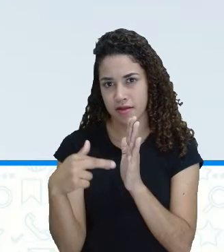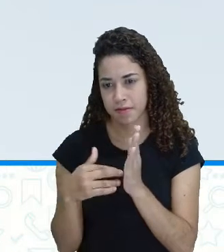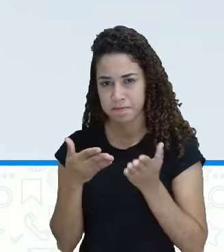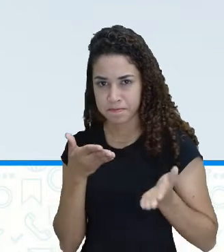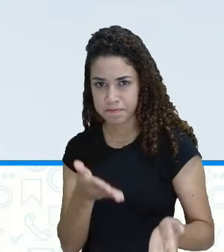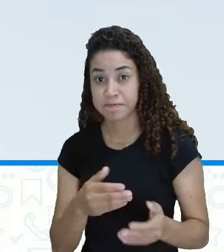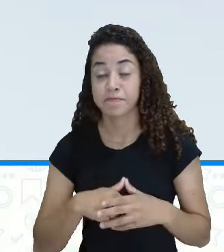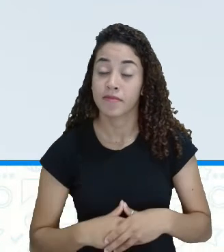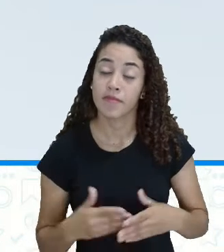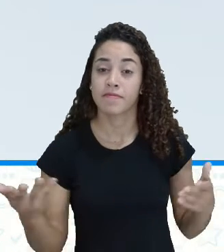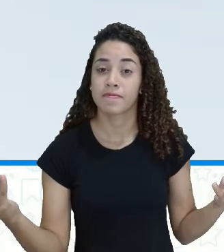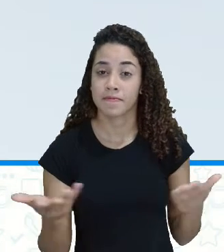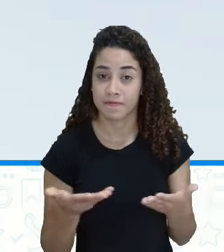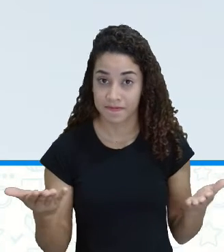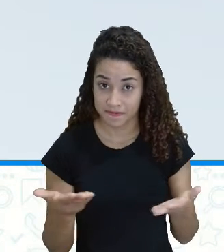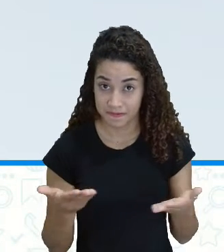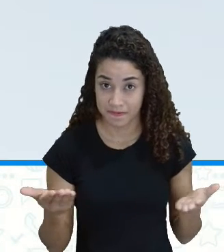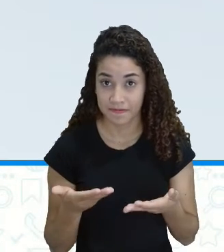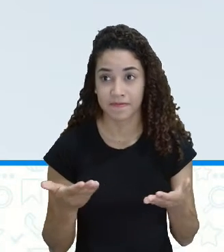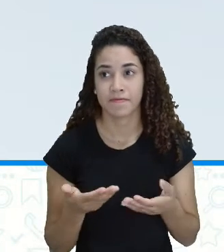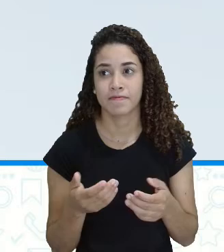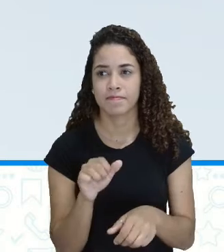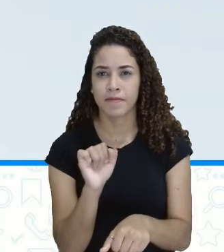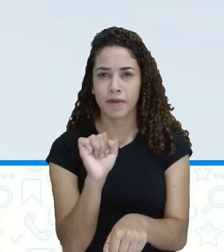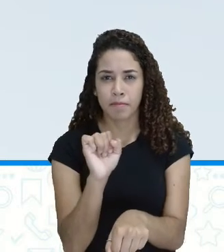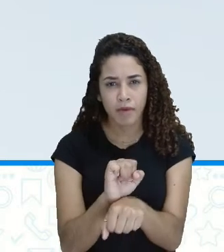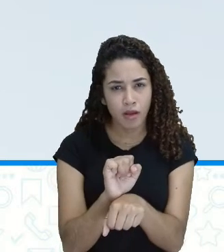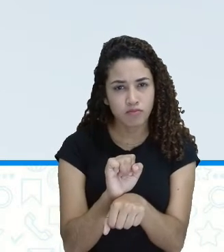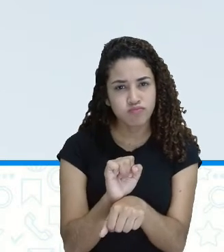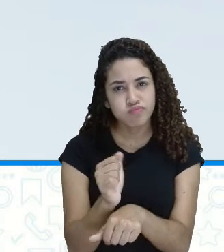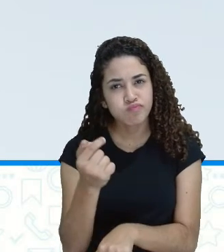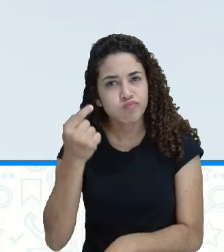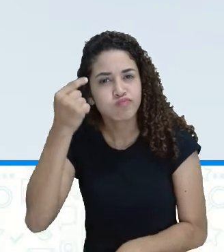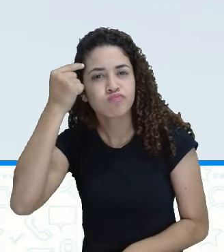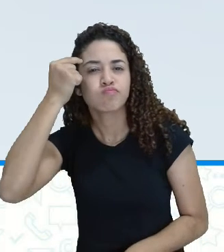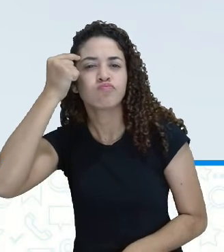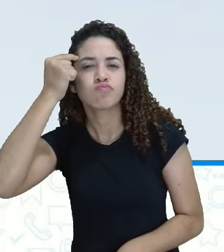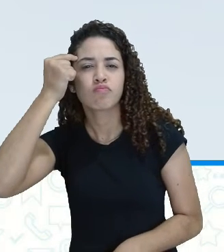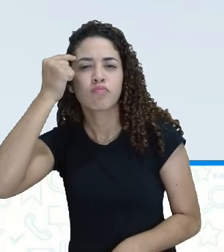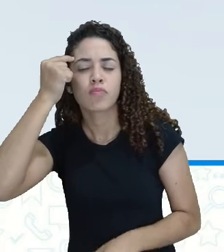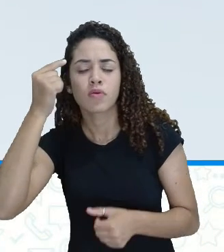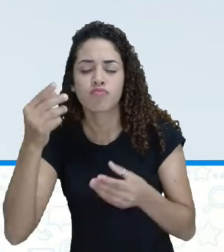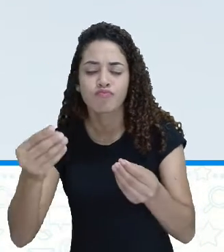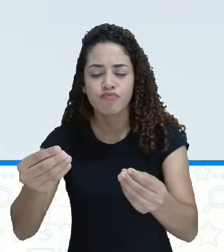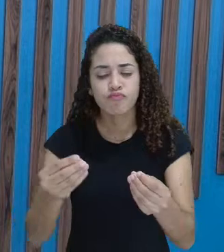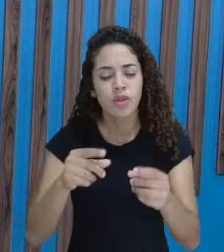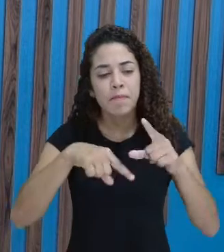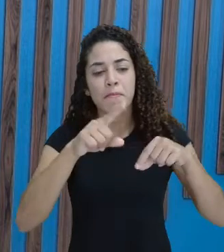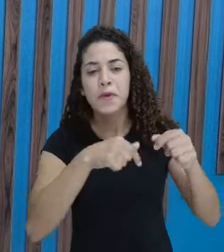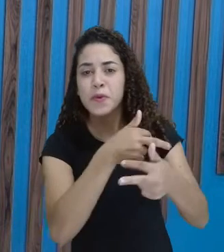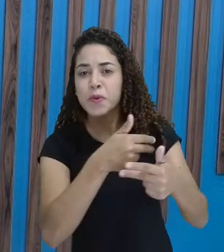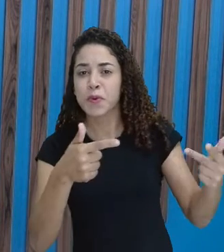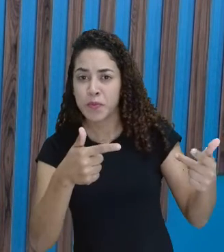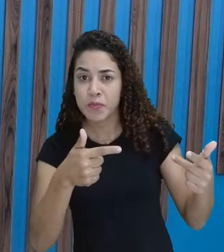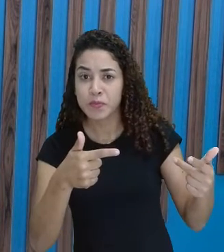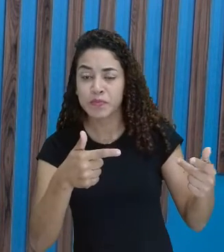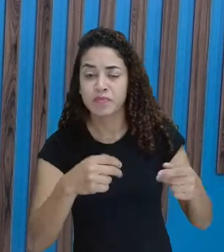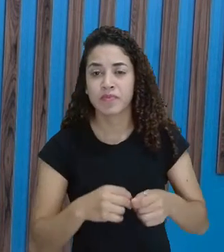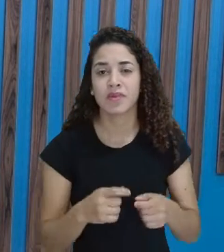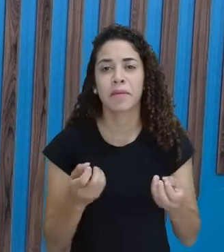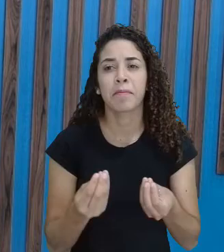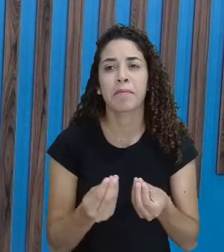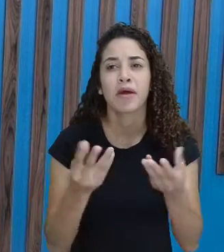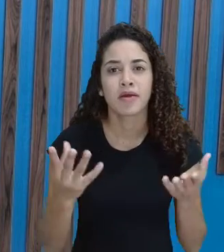Covid-19. Agora, pare, pense, pegue o seu material para fazer